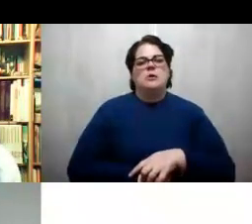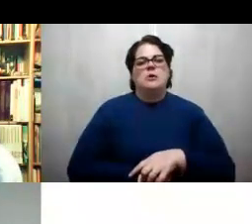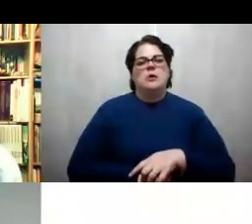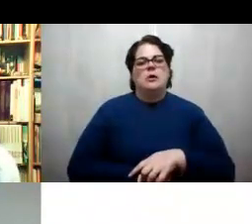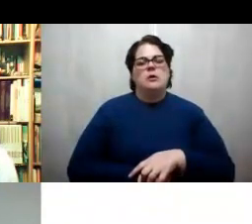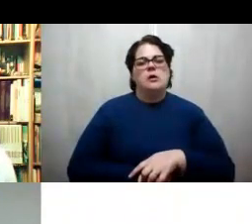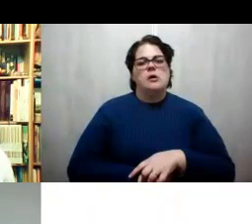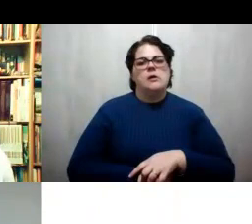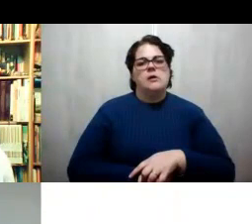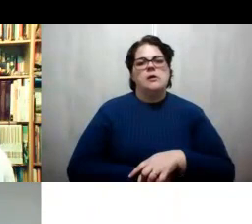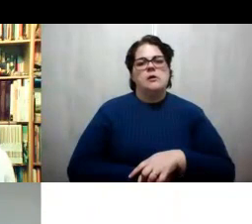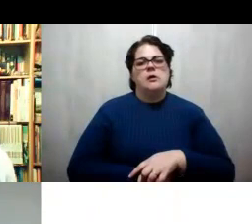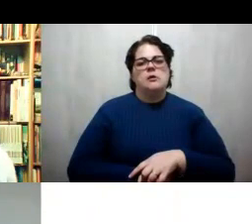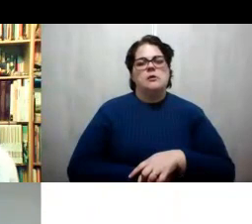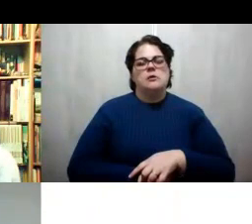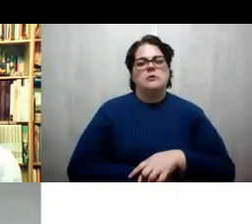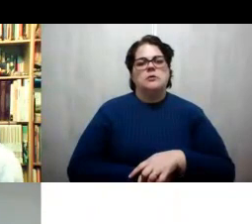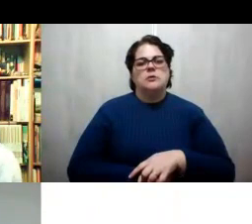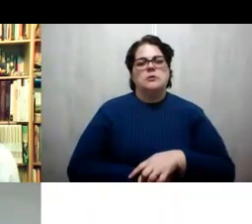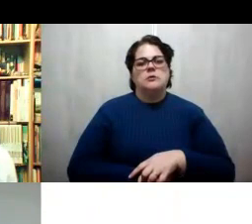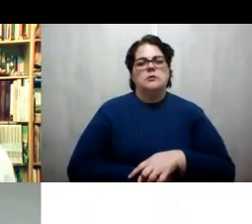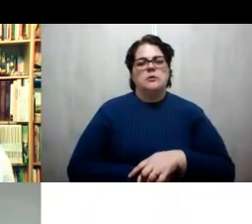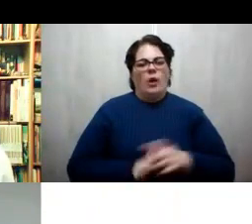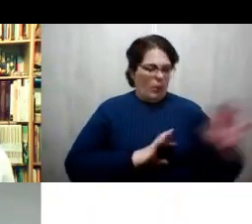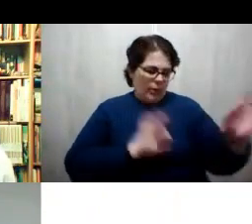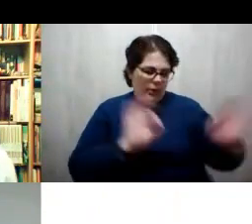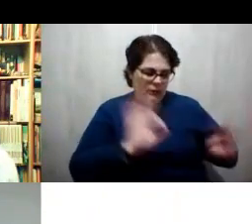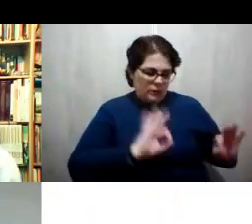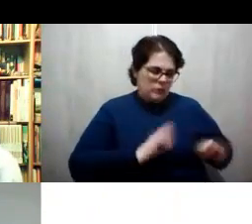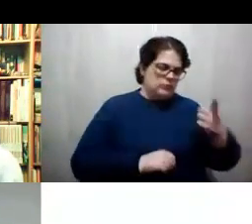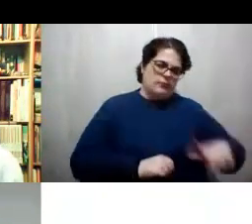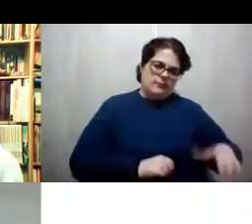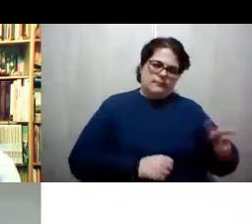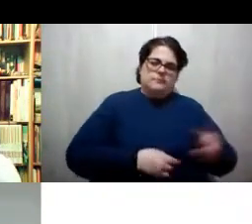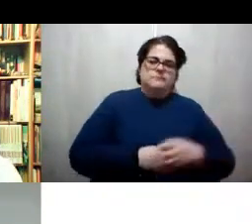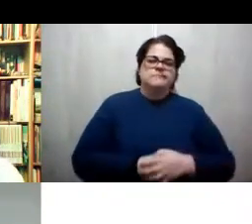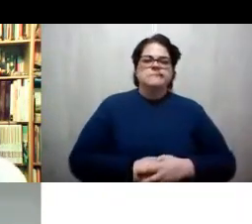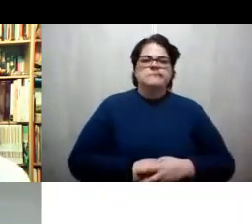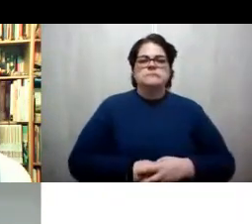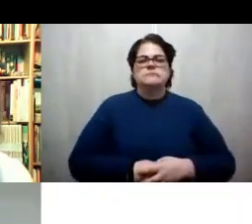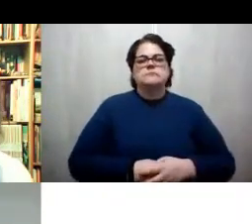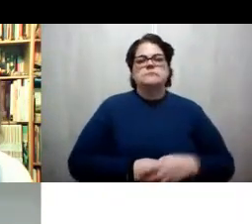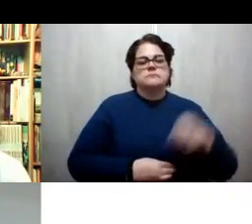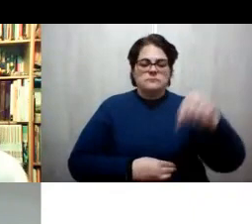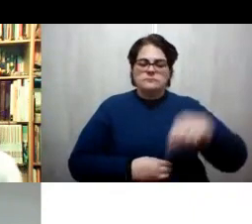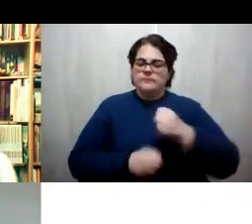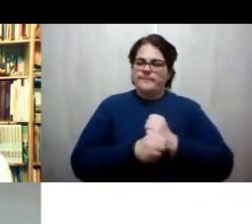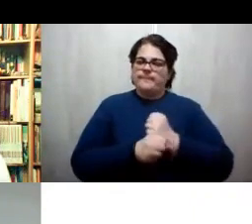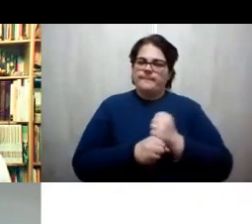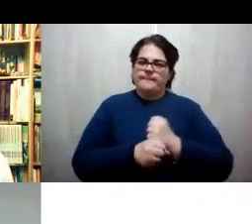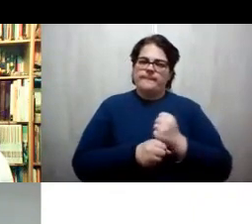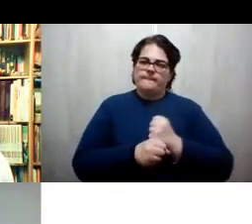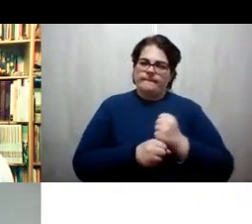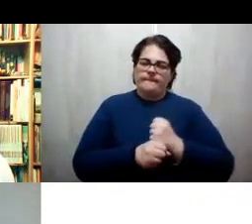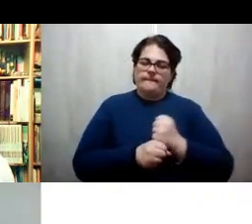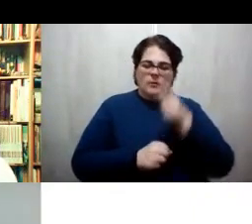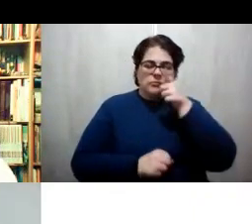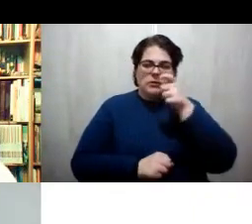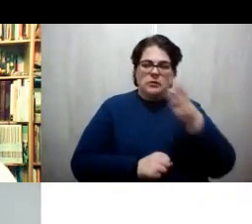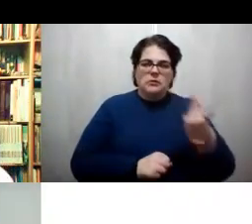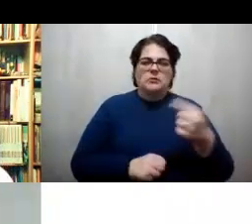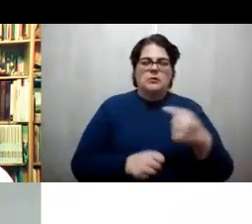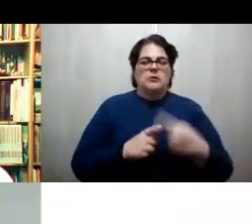14 escolas a gente teve que refazer as duplas, né? E esse ano, minha gente, foi interessante porque nós